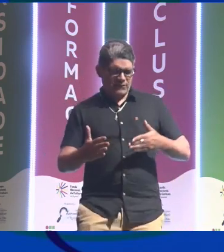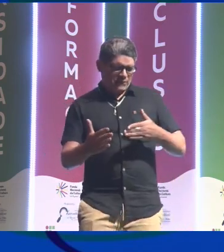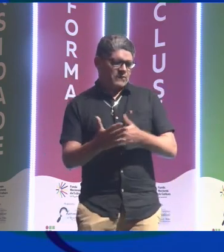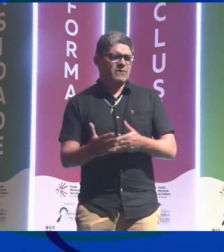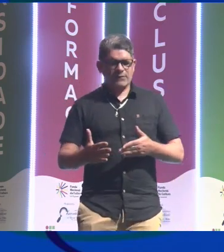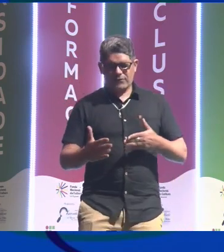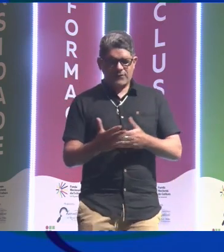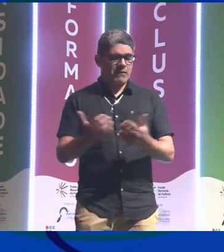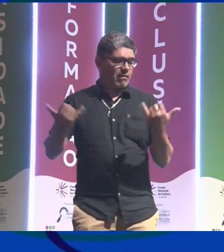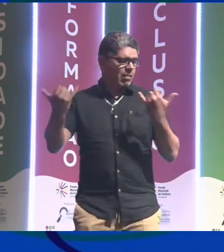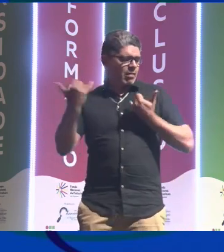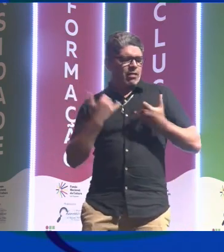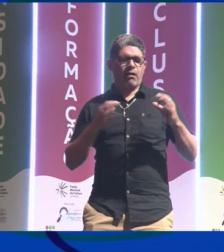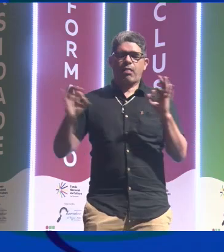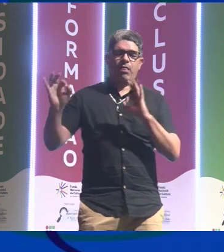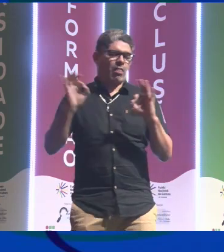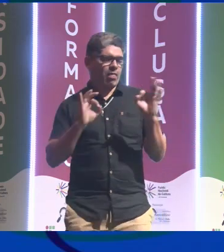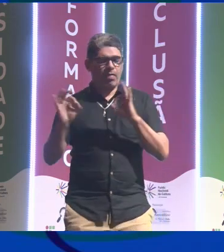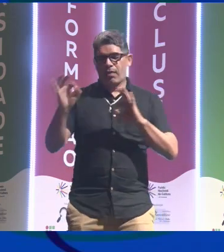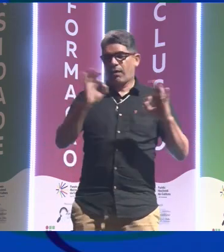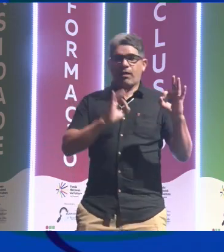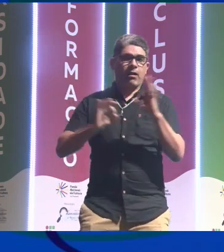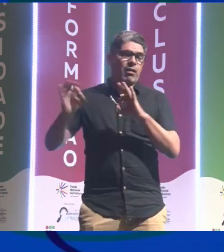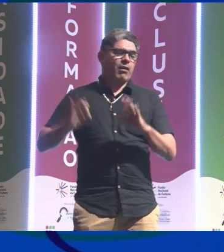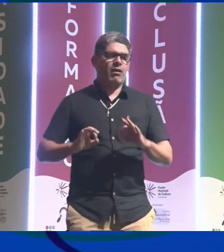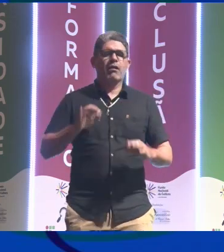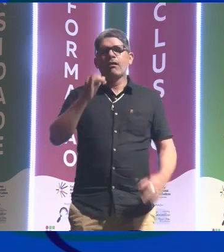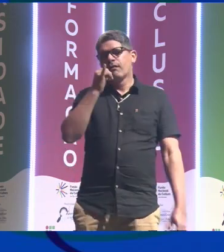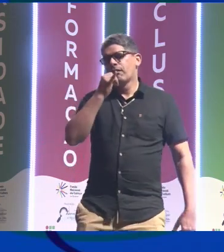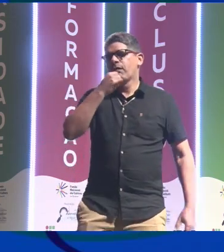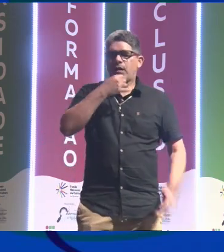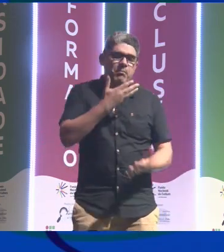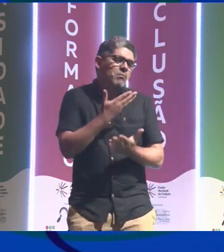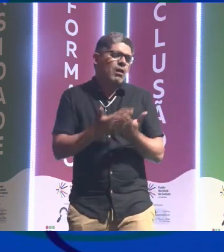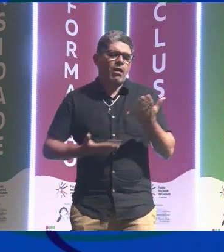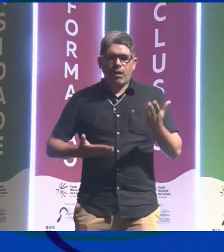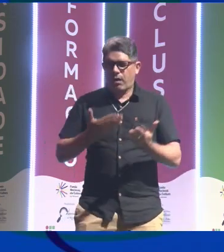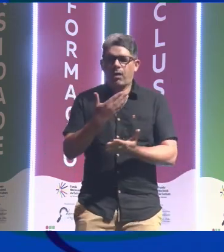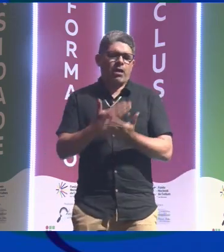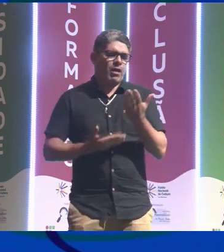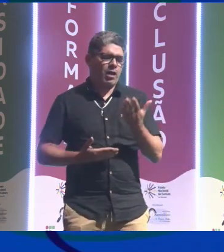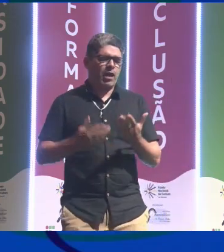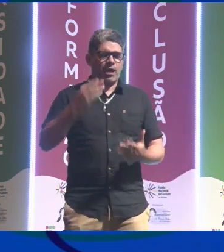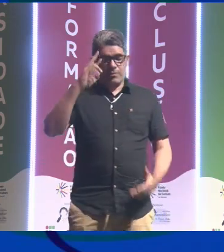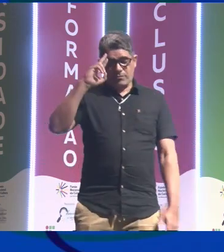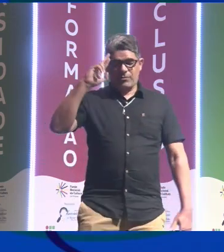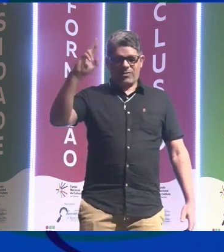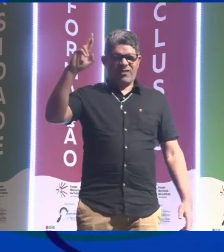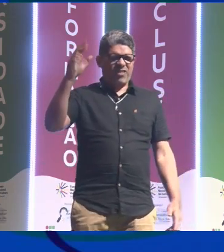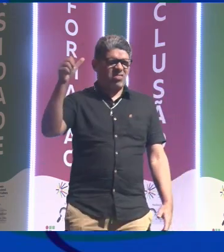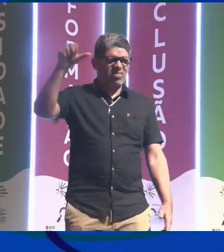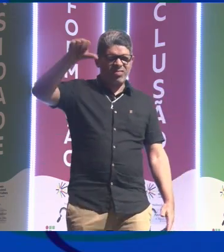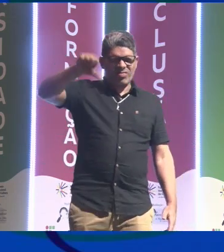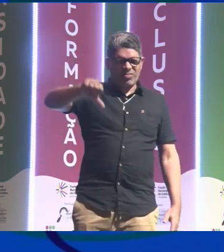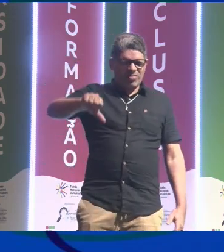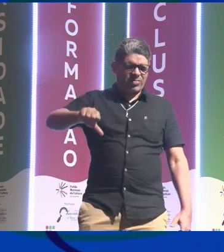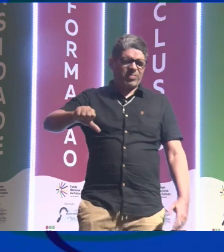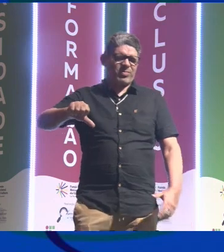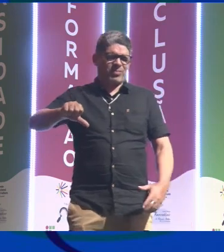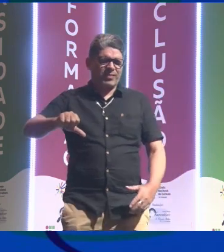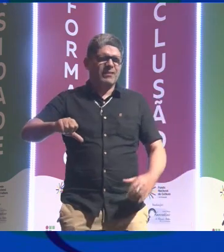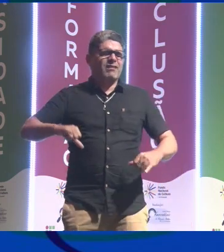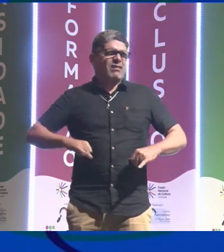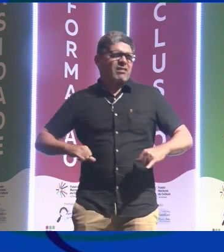ser desinformado. Seu lamento sonegado pelos padrões imbecis. Serve de